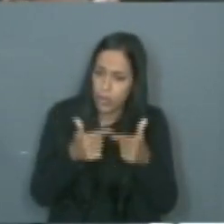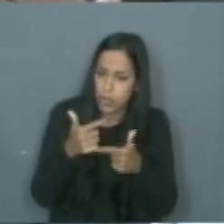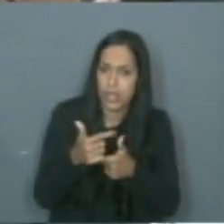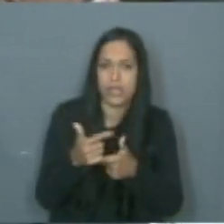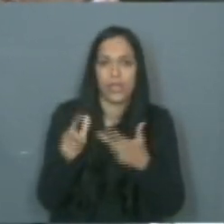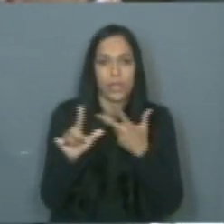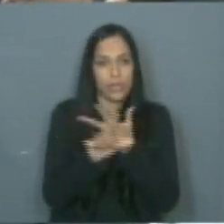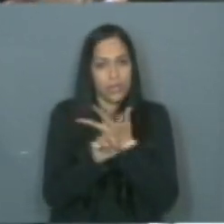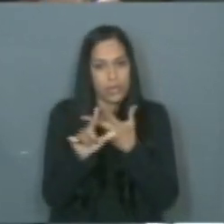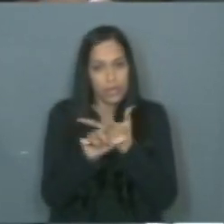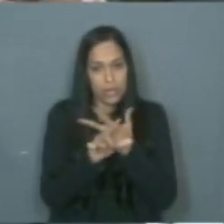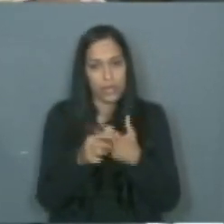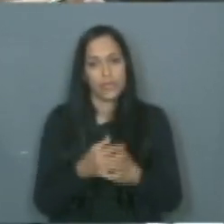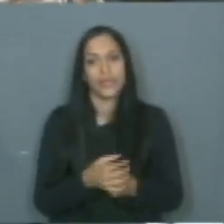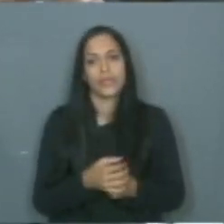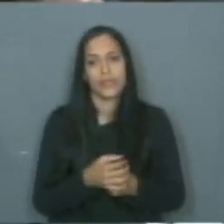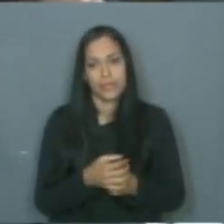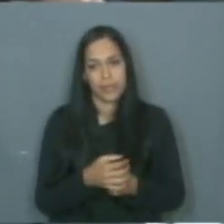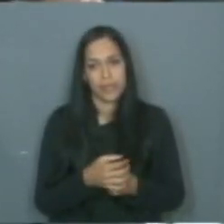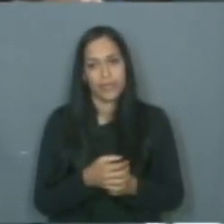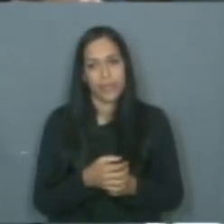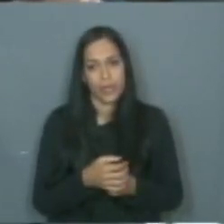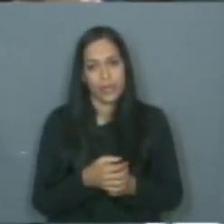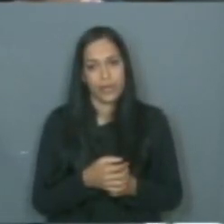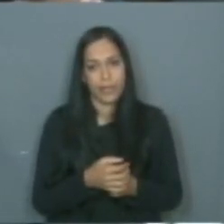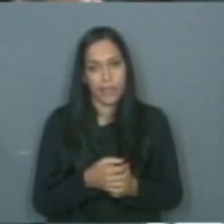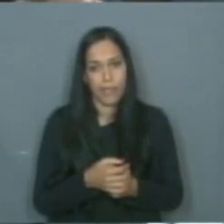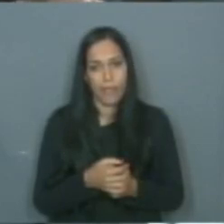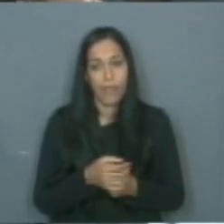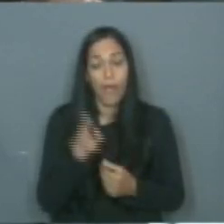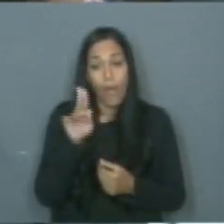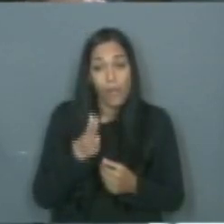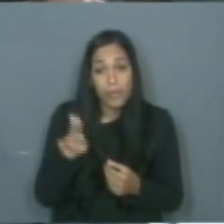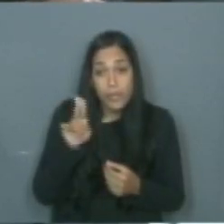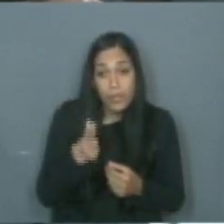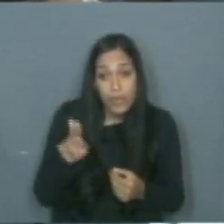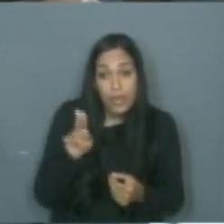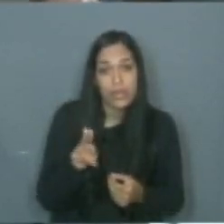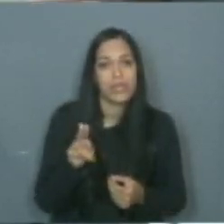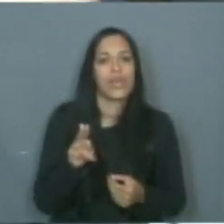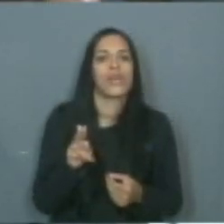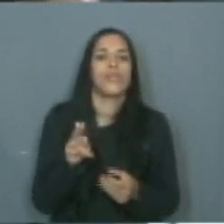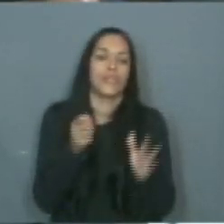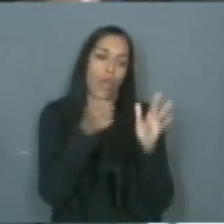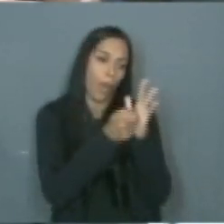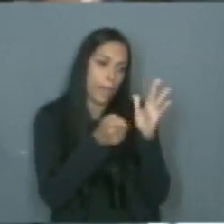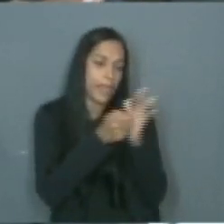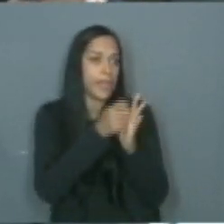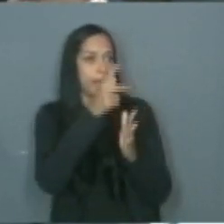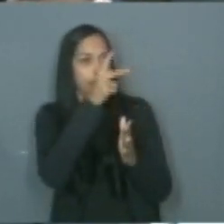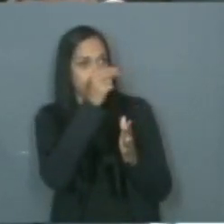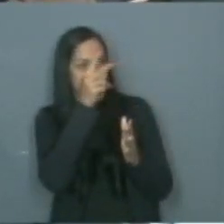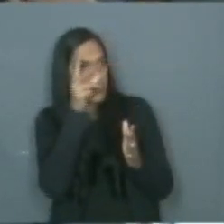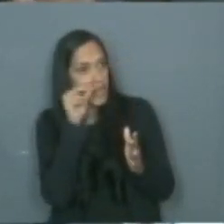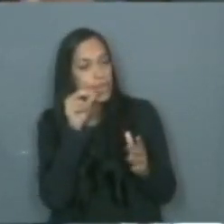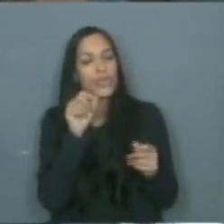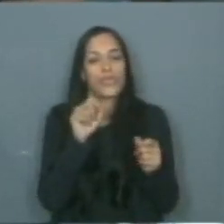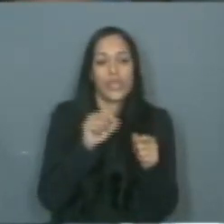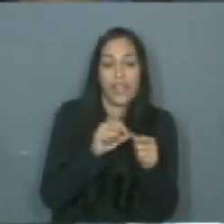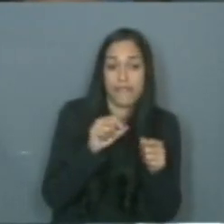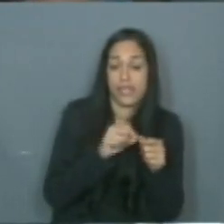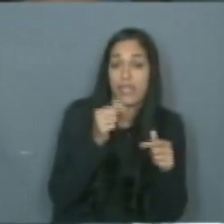poder legislativo. Por que eu digo isso? Porque se você utilizar na matéria, obriga a prefeitura a realizar